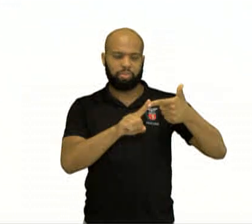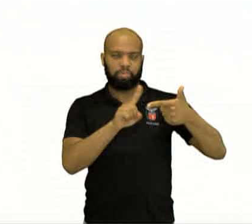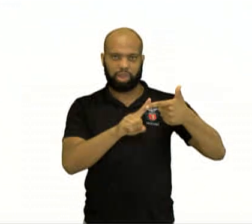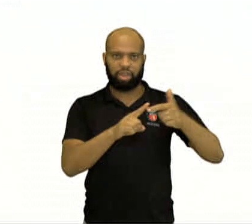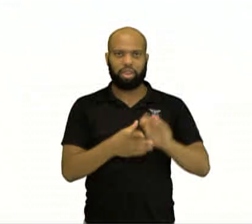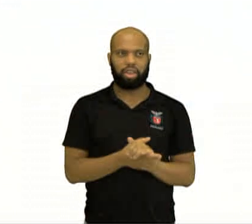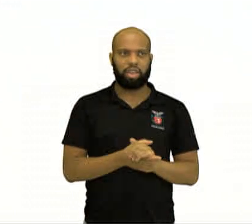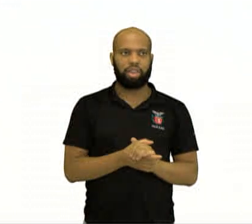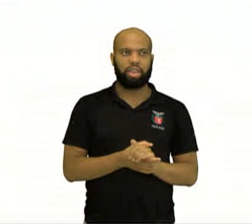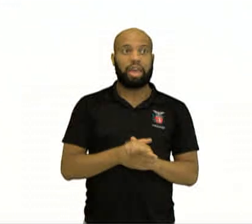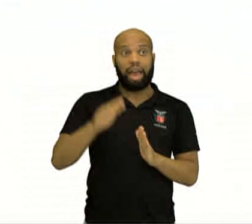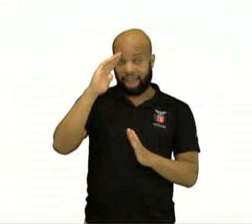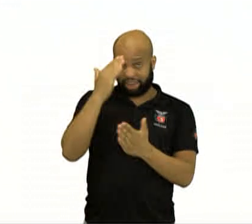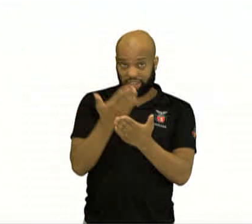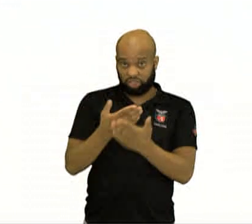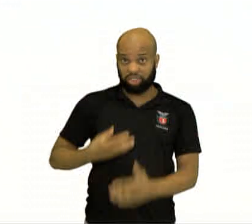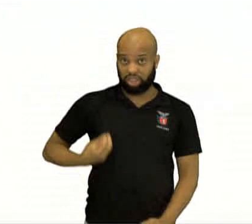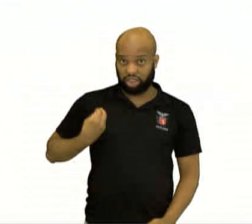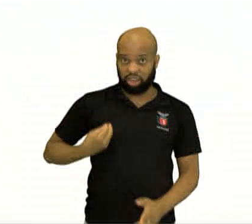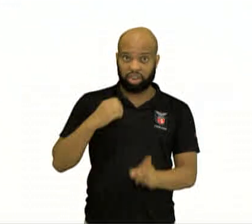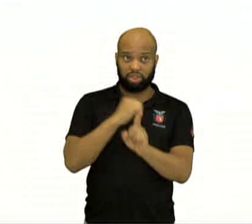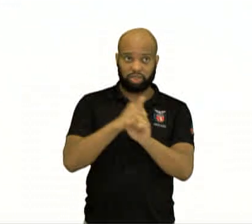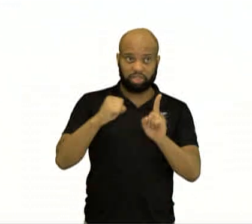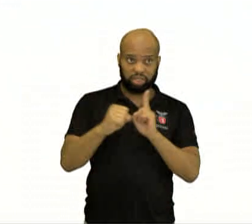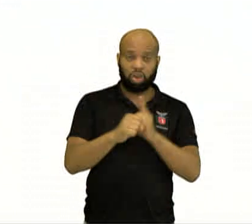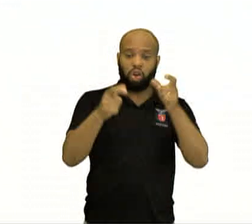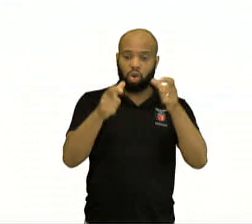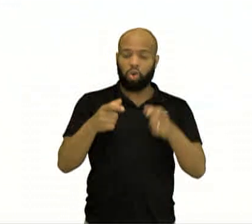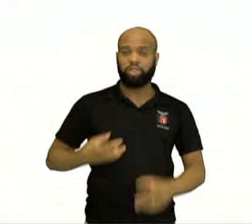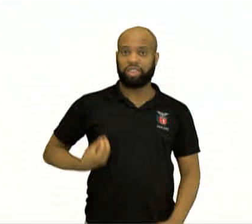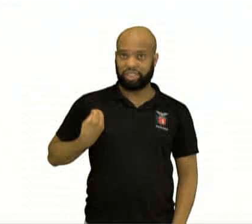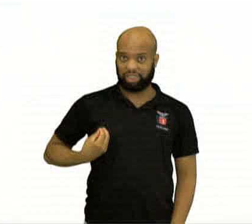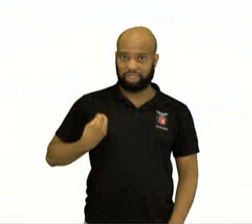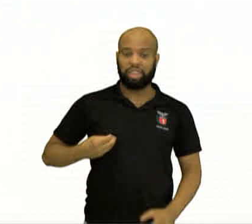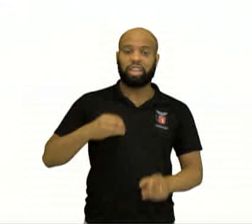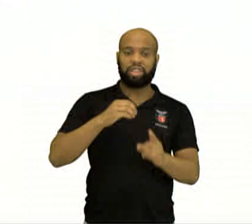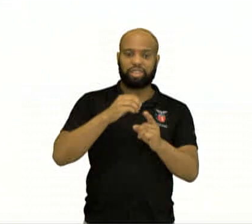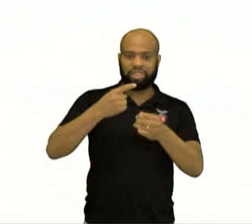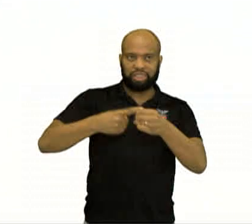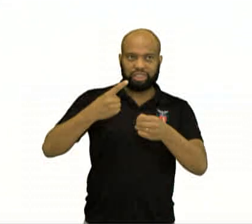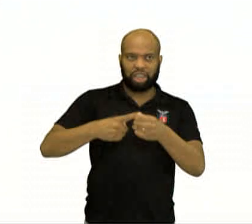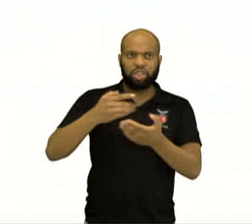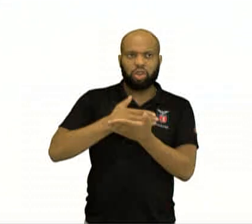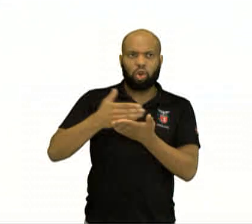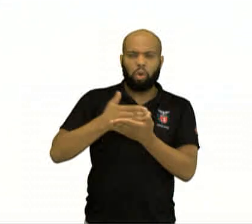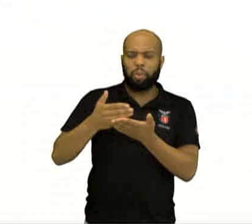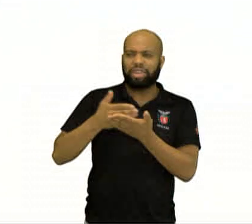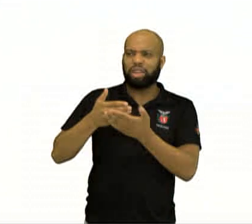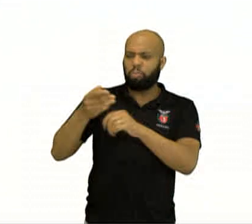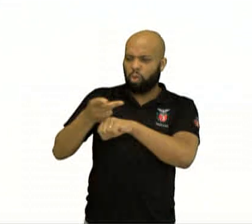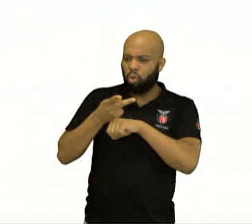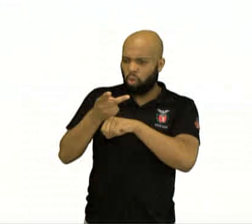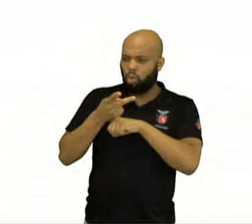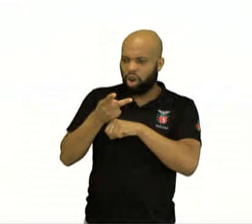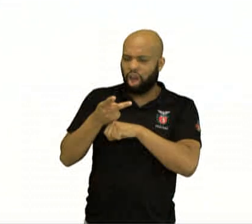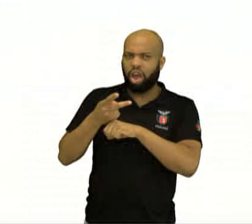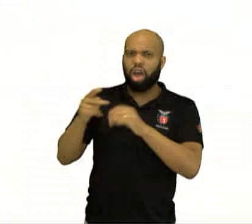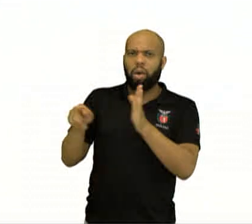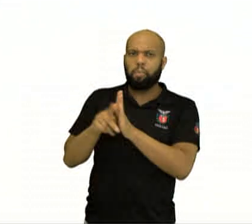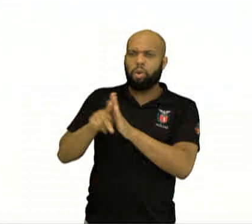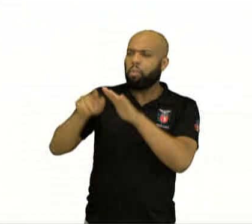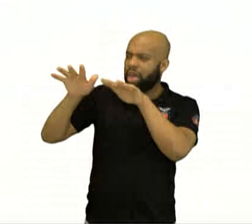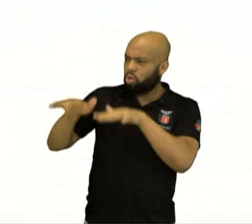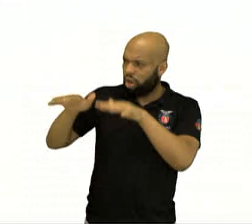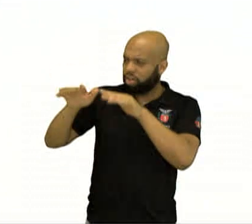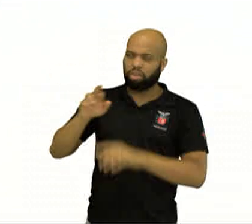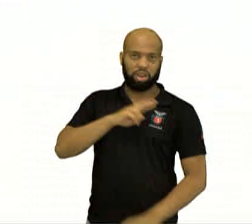A credibilidade da vida social nas cidades passa a ser buscada na adoração religiosa? Ué, a gente não tinha aí